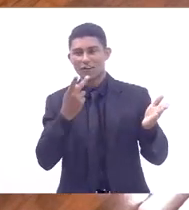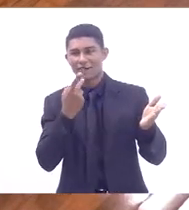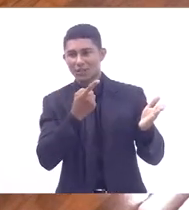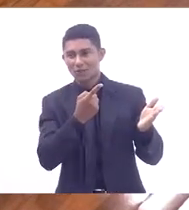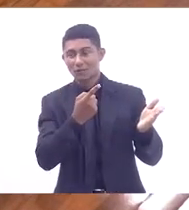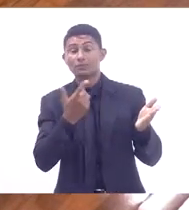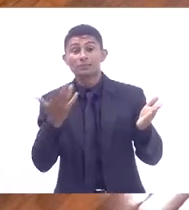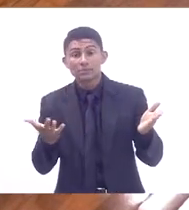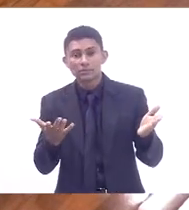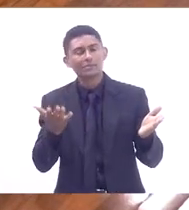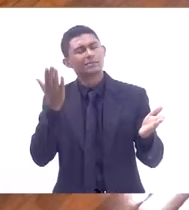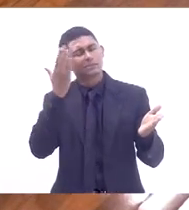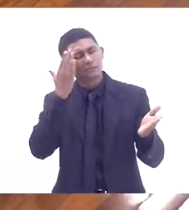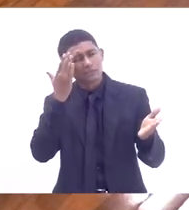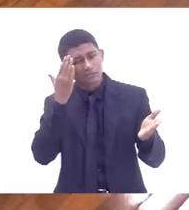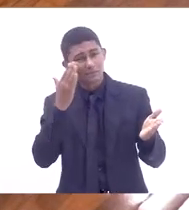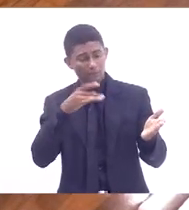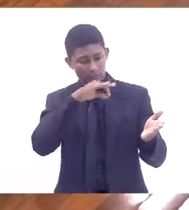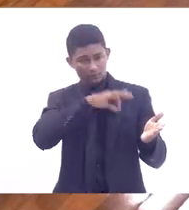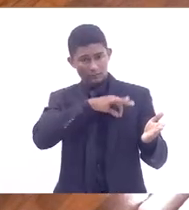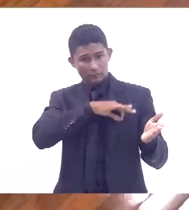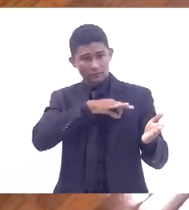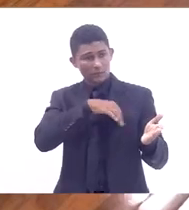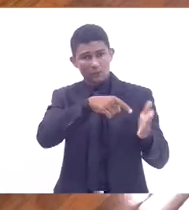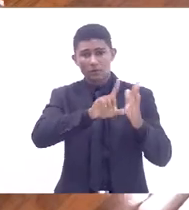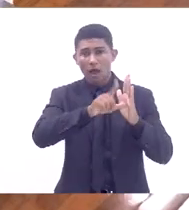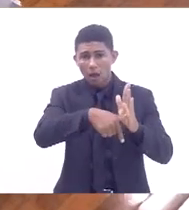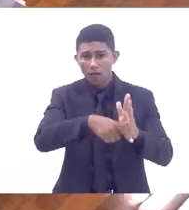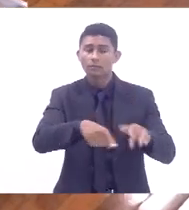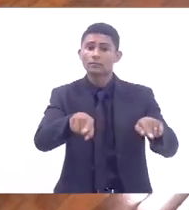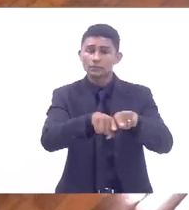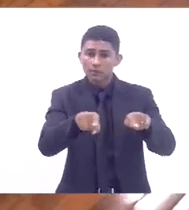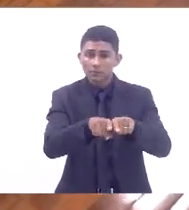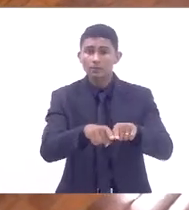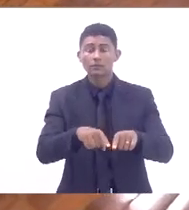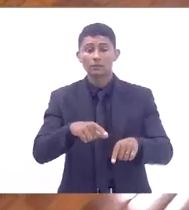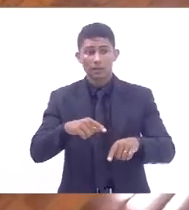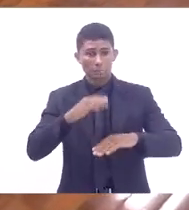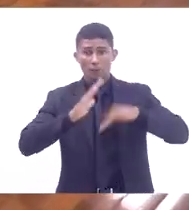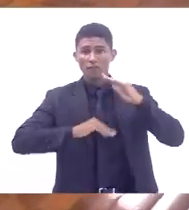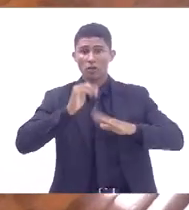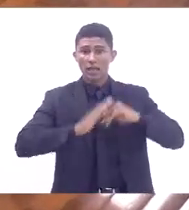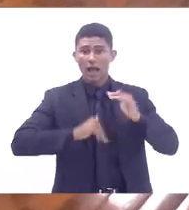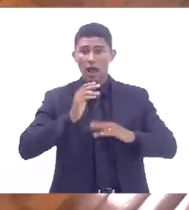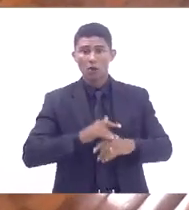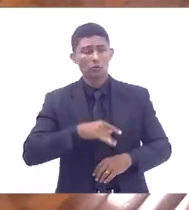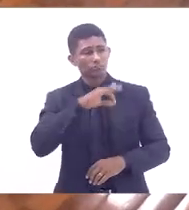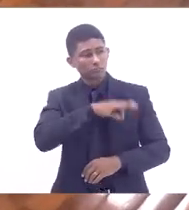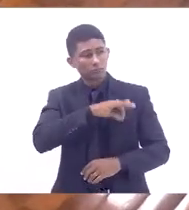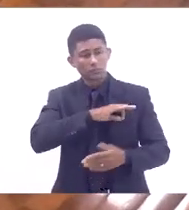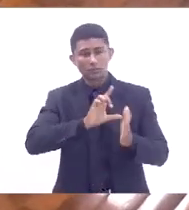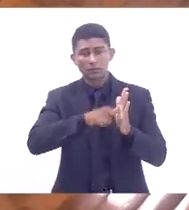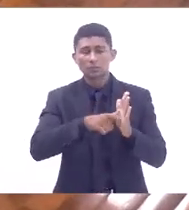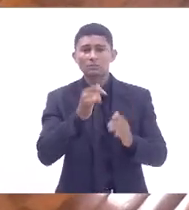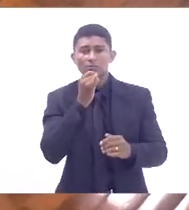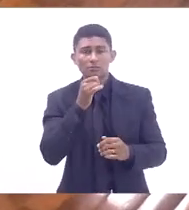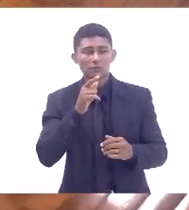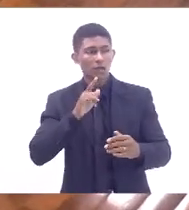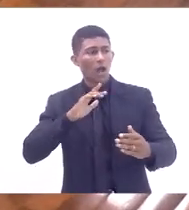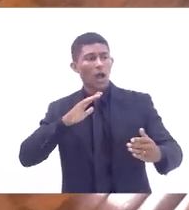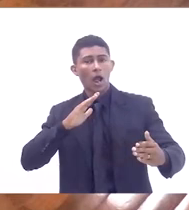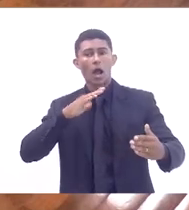o quando é casado é o docente mas o quando é casado também é um técnico sabia que o final da carreira